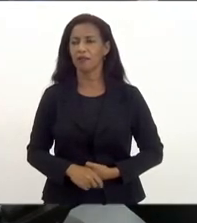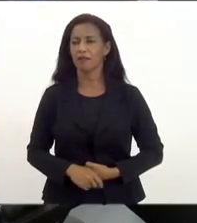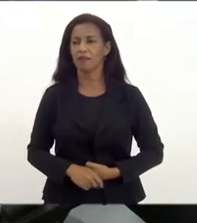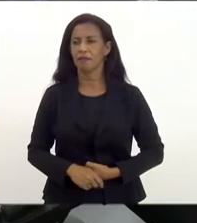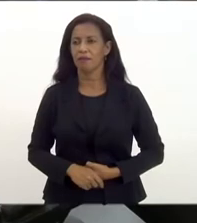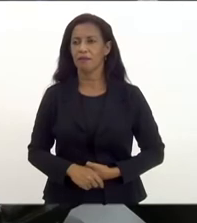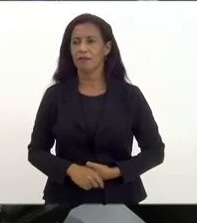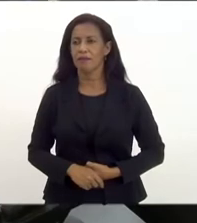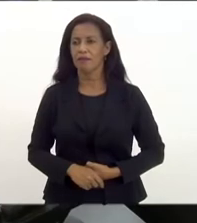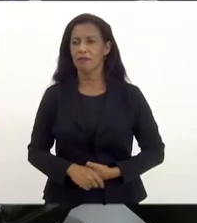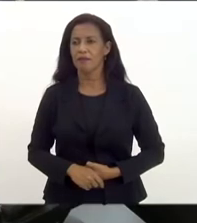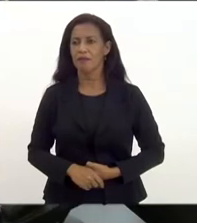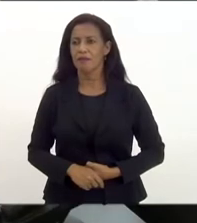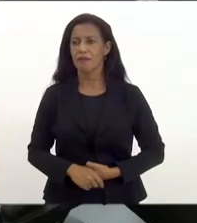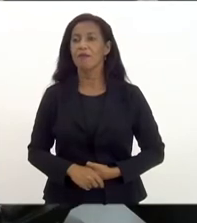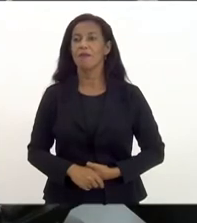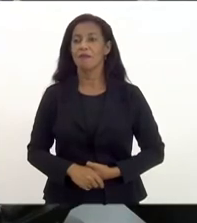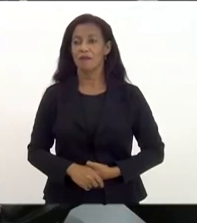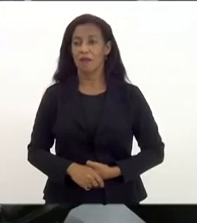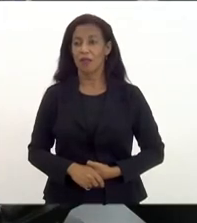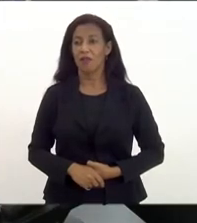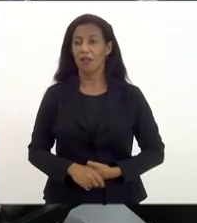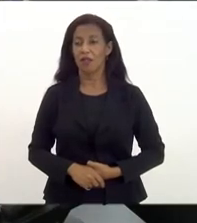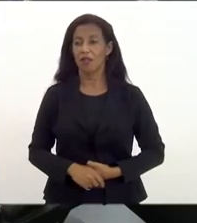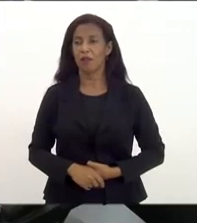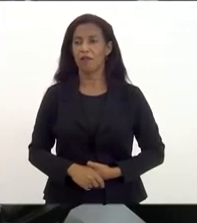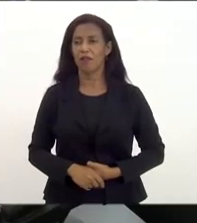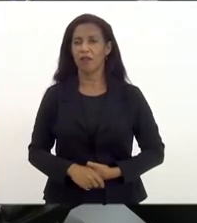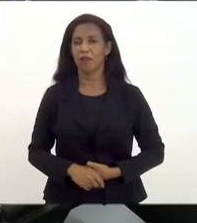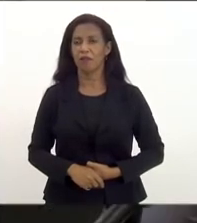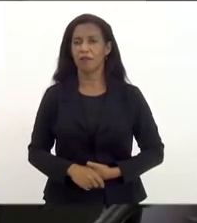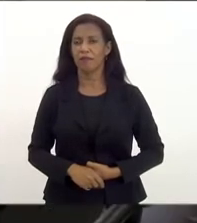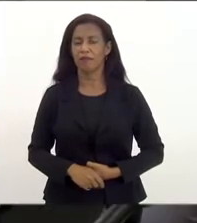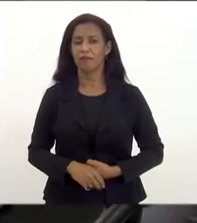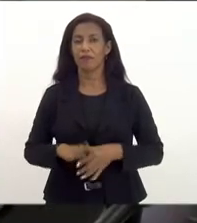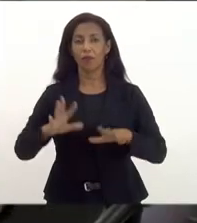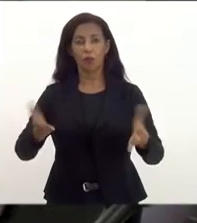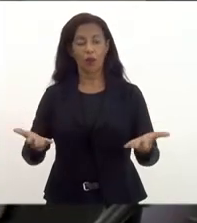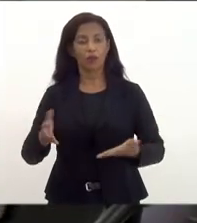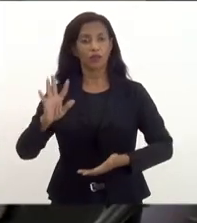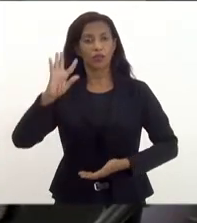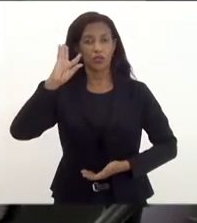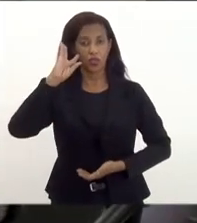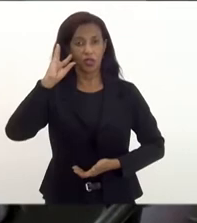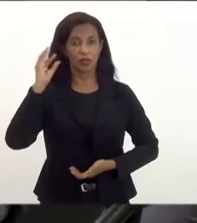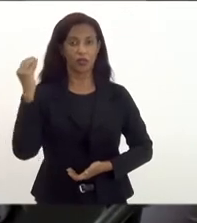ó e quando a gente toma uma decisão